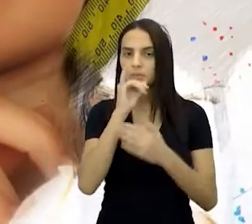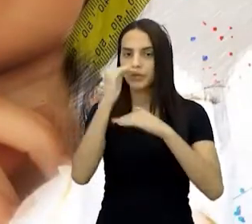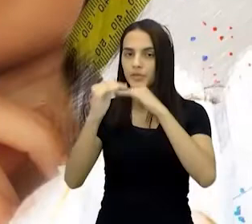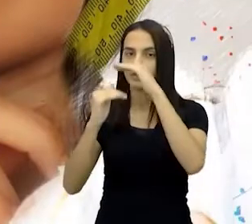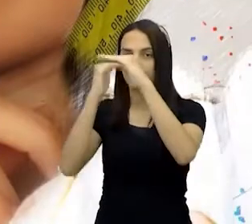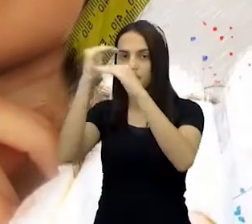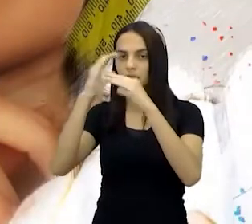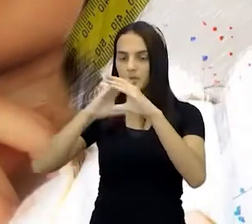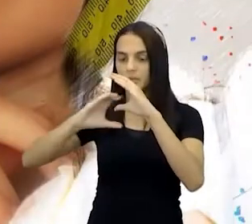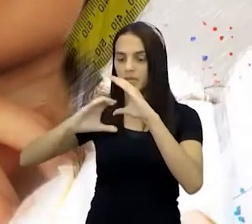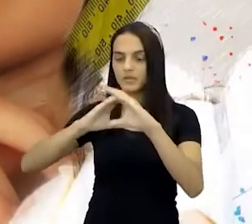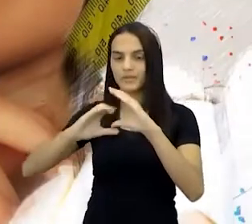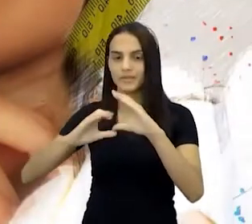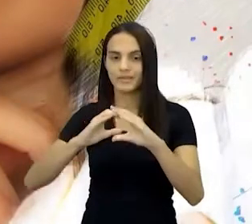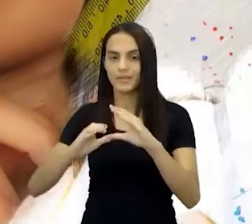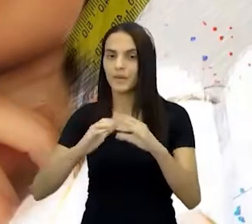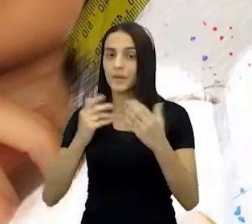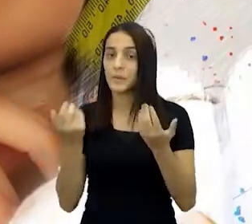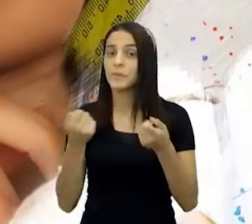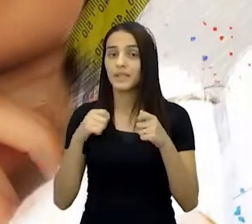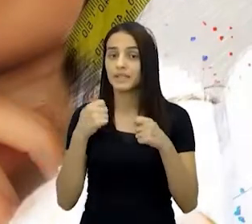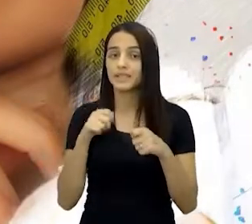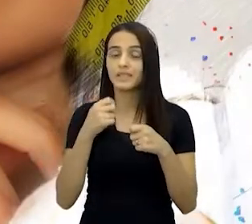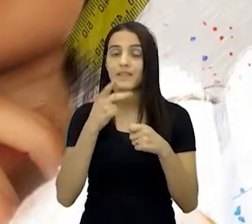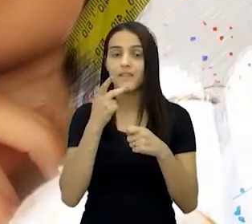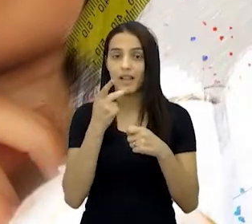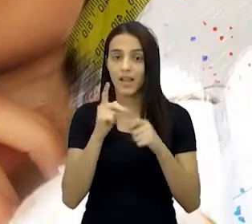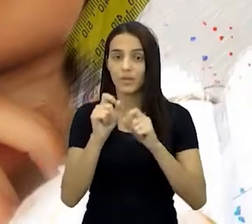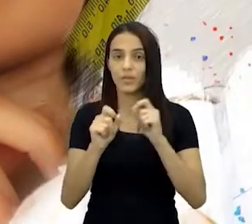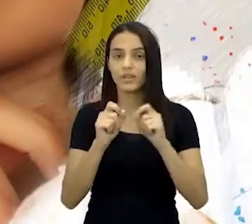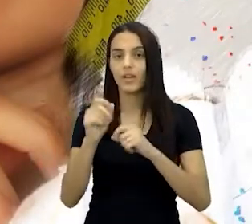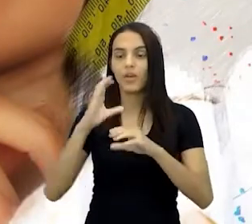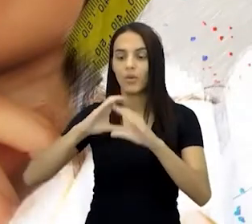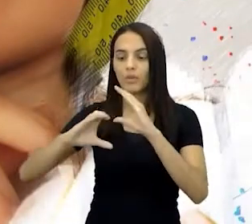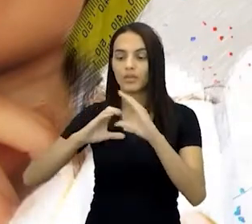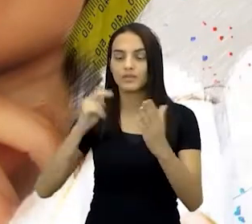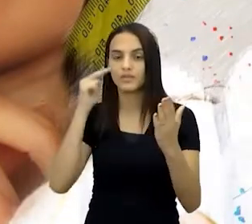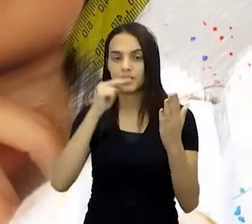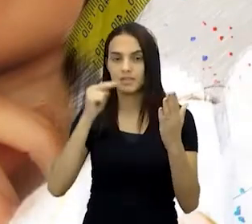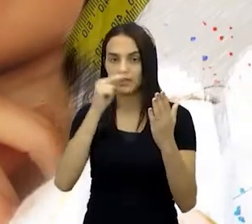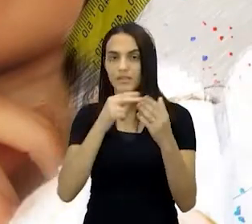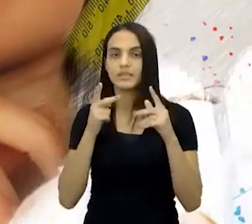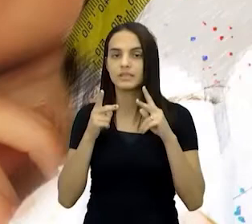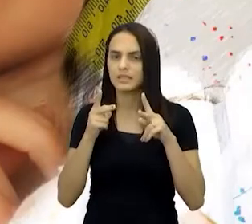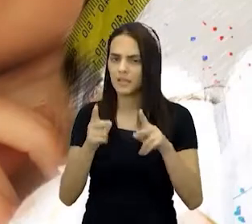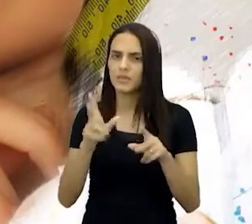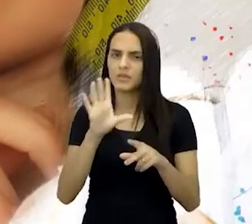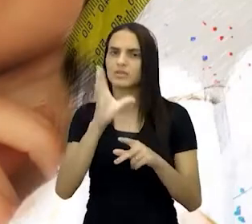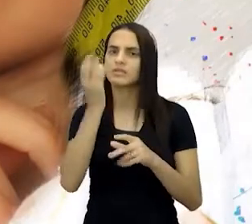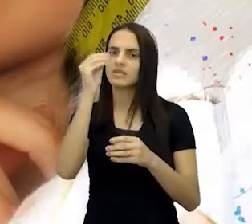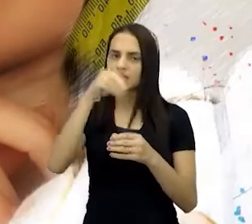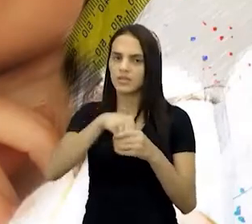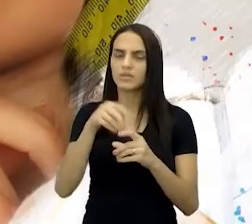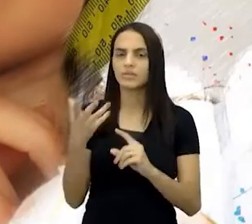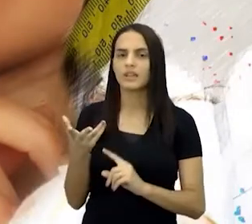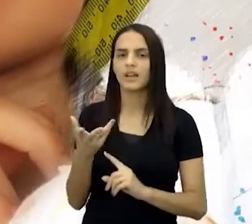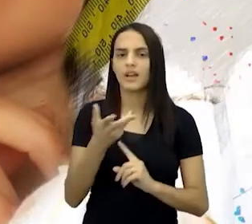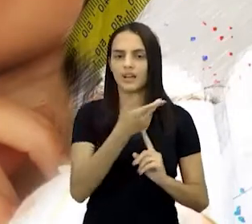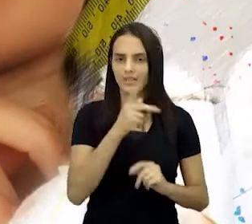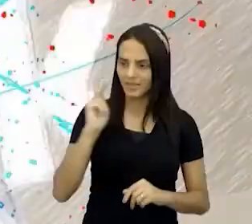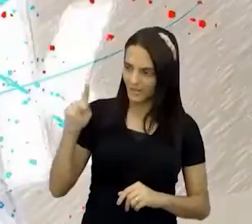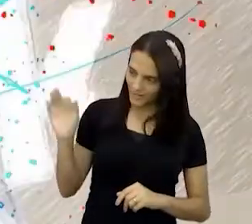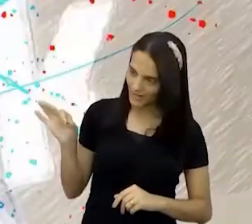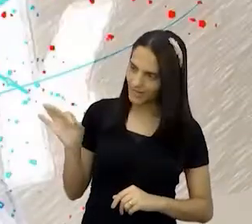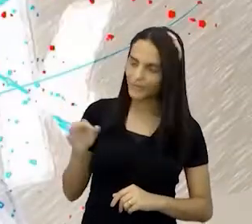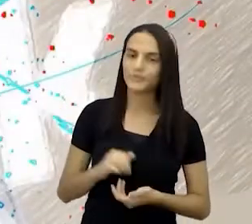desenvolver uma comunicação sem falar da comunicação visual. Isso sempre ocorreu ao longo da história da arte, né, Fernanda?